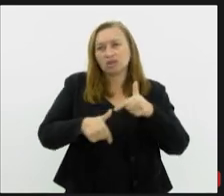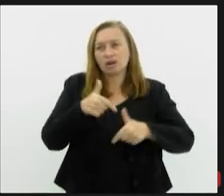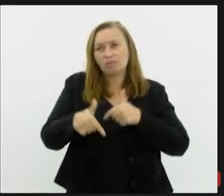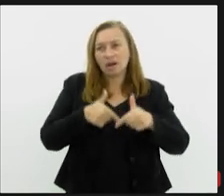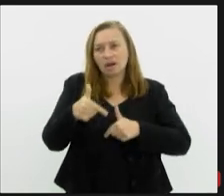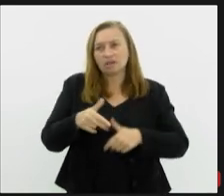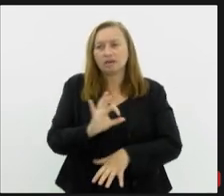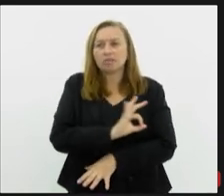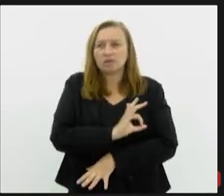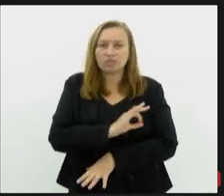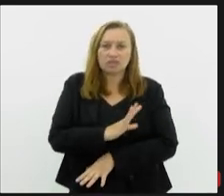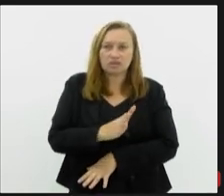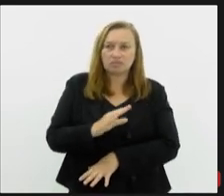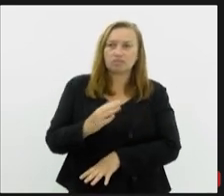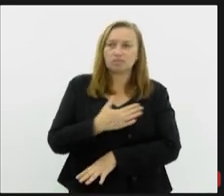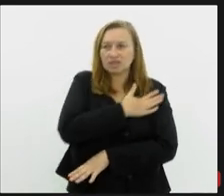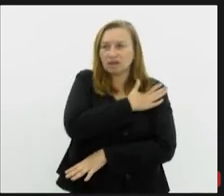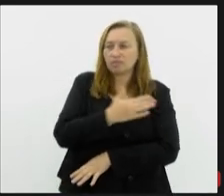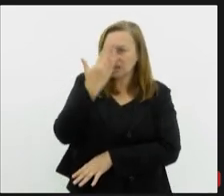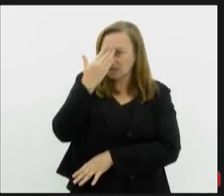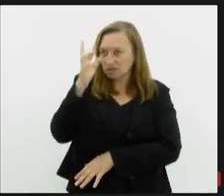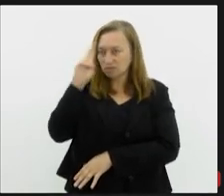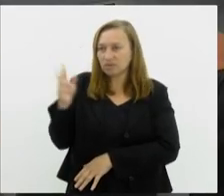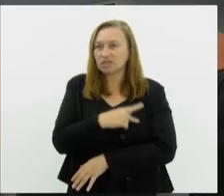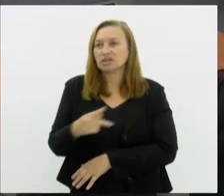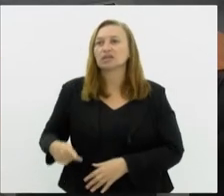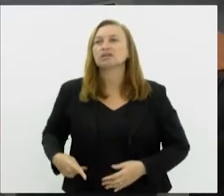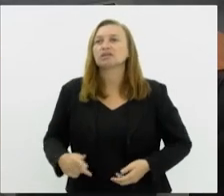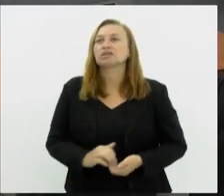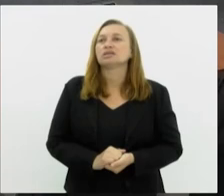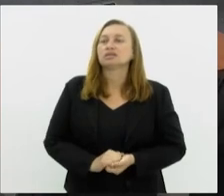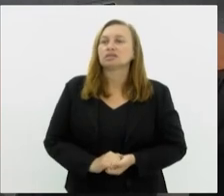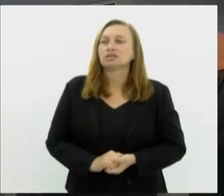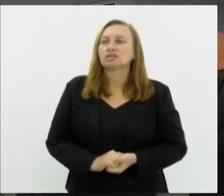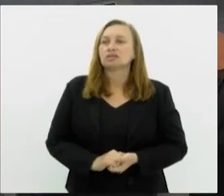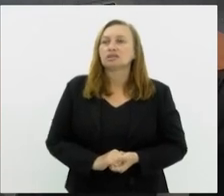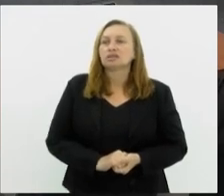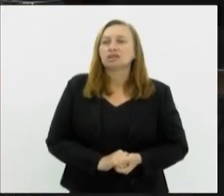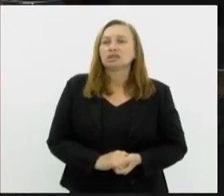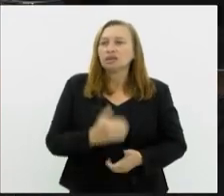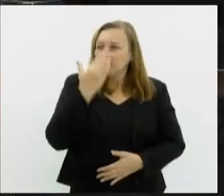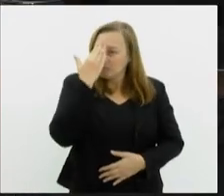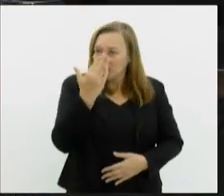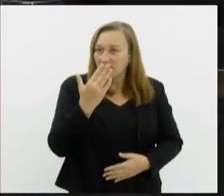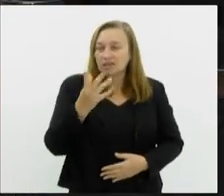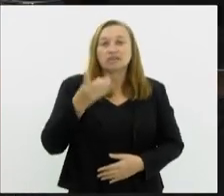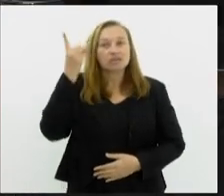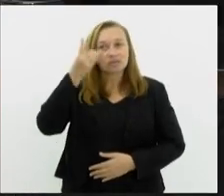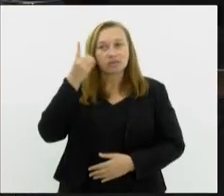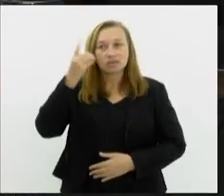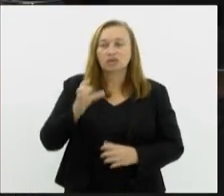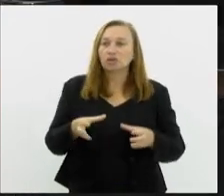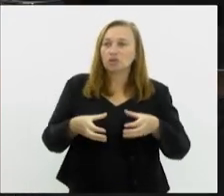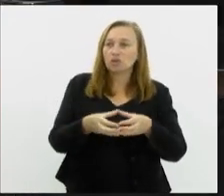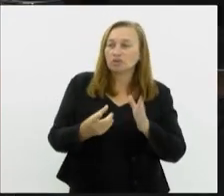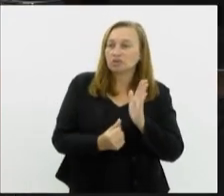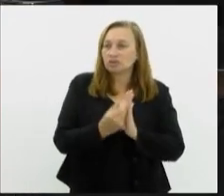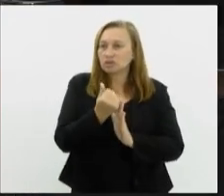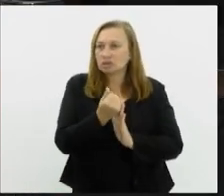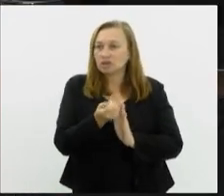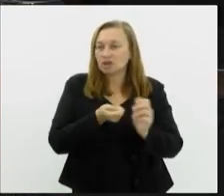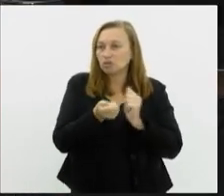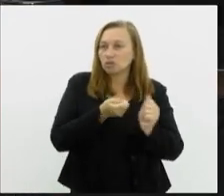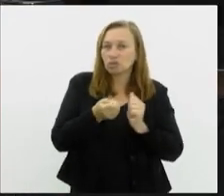prestado pela Polícia Militar. Obrigado, senhora presidente. Obrigada, deputado. Pela Comissão de Orçamento, Finanças, Casa e